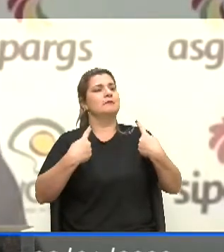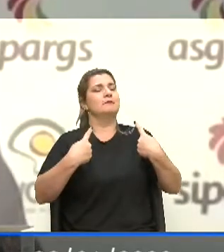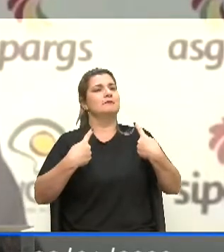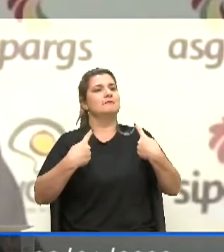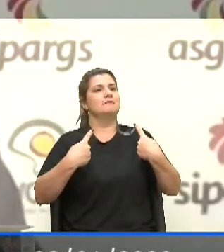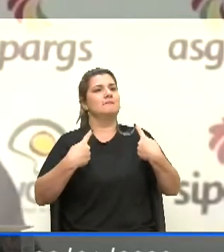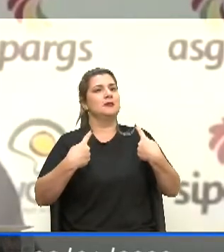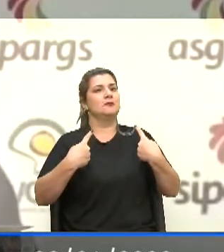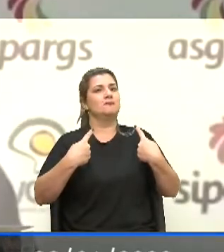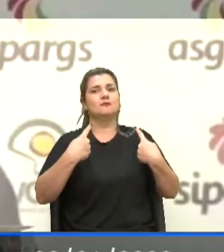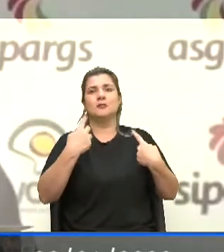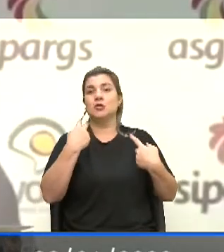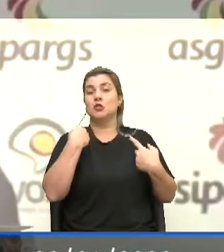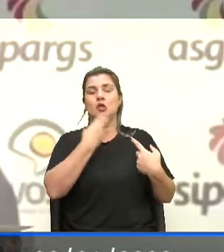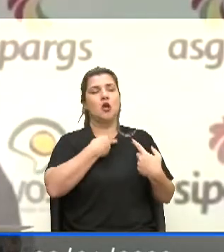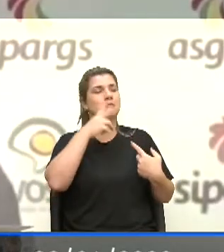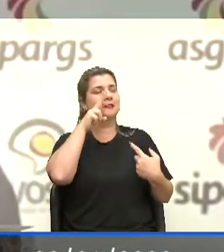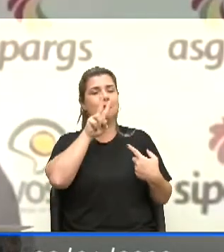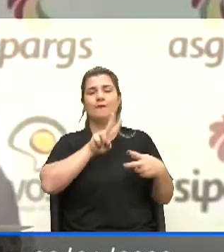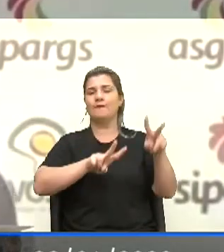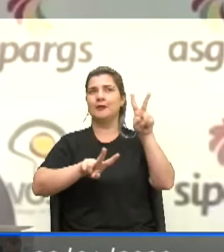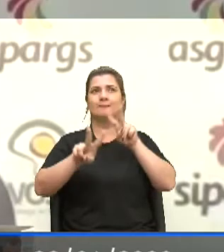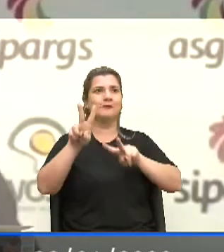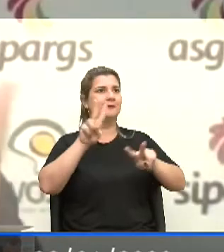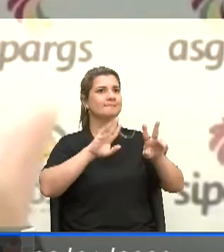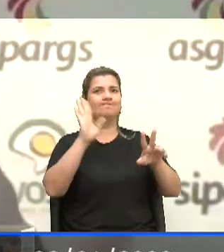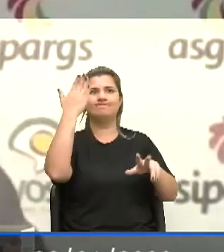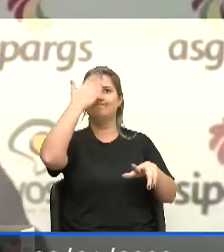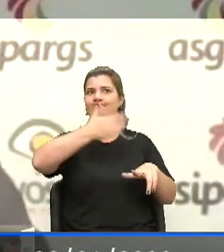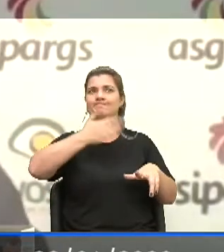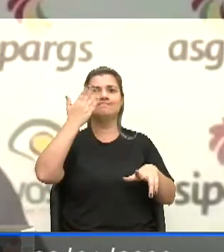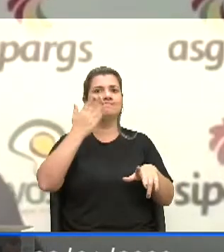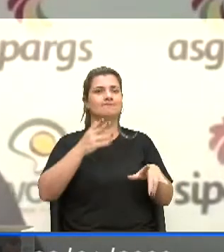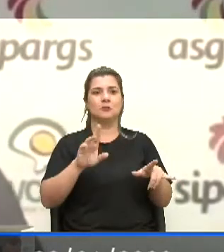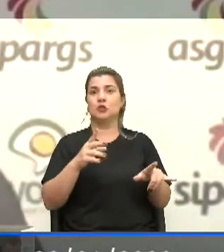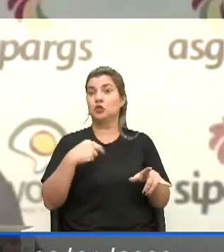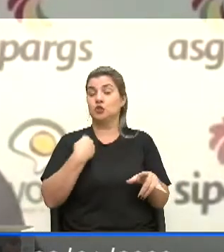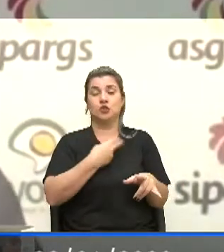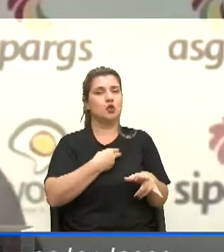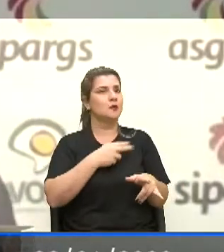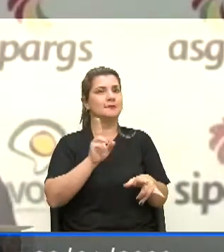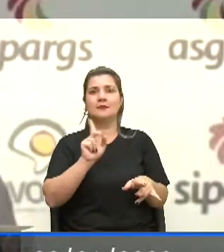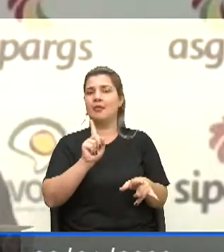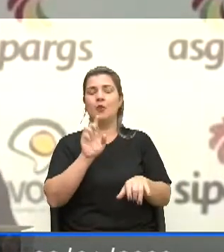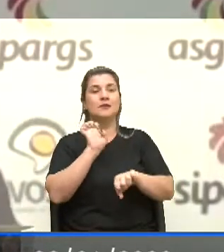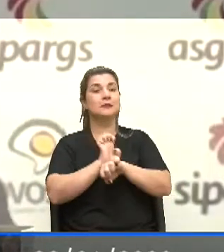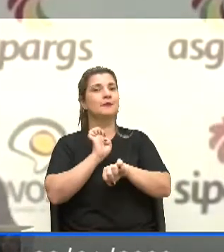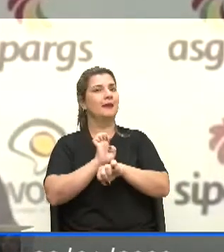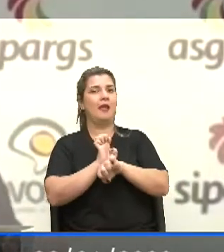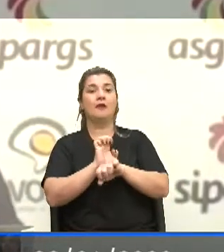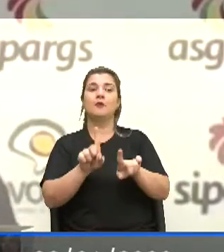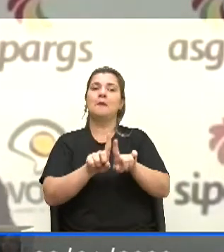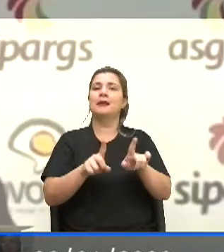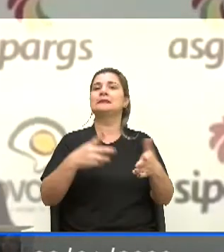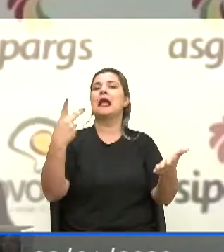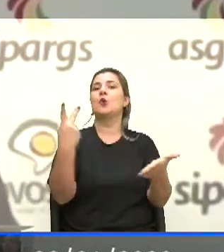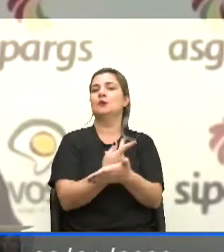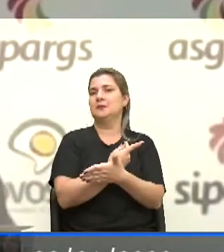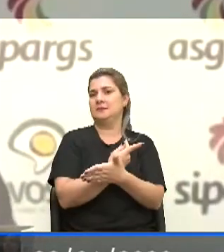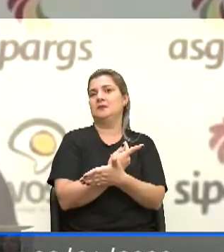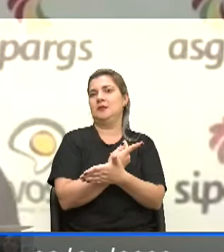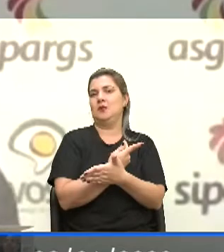lidando com uma situação que nós não programamos, nós não esperávamos e que aconteceu e que nos pegou